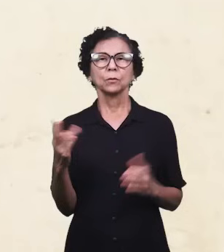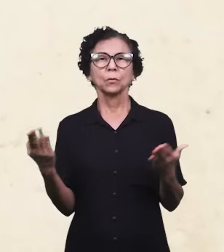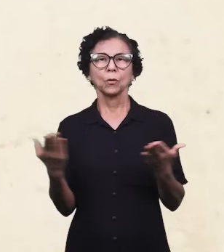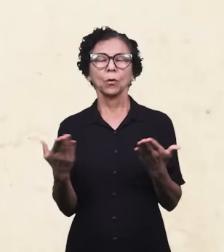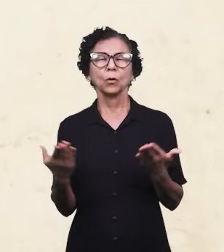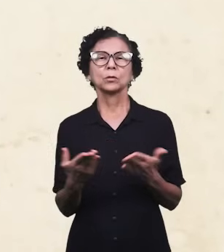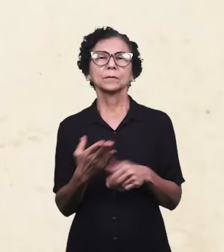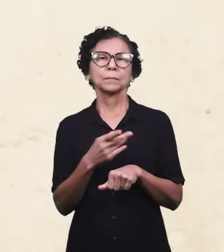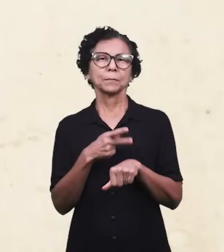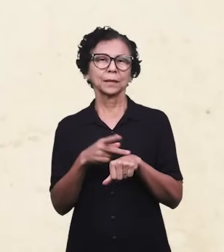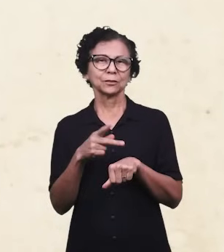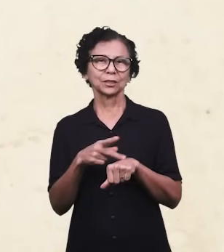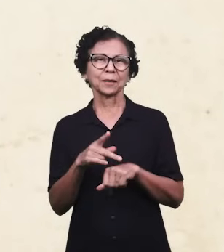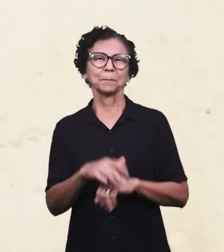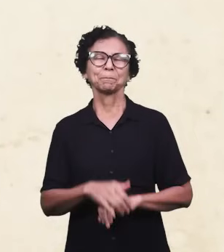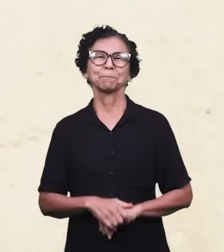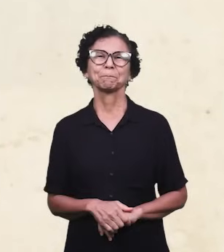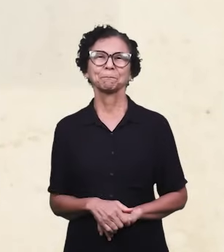pastor.